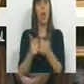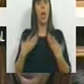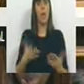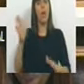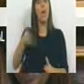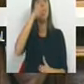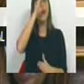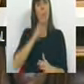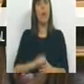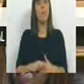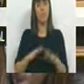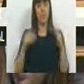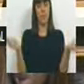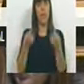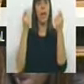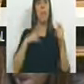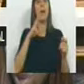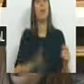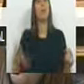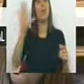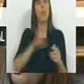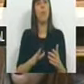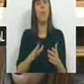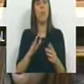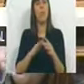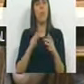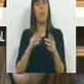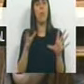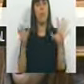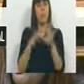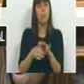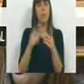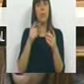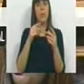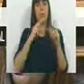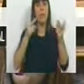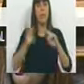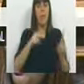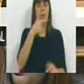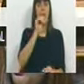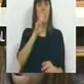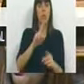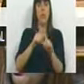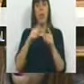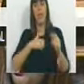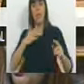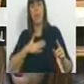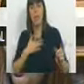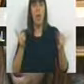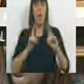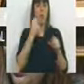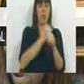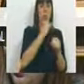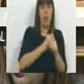atual Primeiro-Ministro a fazer campanha pelo país. Ou era o procedimento conciliatório, ou era aquelas mexidas na TSU, que às tantas eram das empresas, depois eram